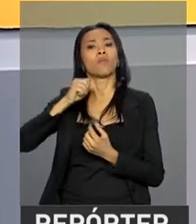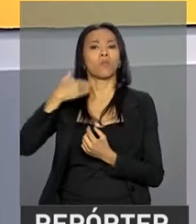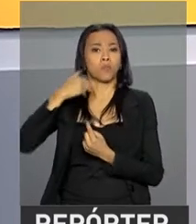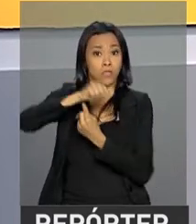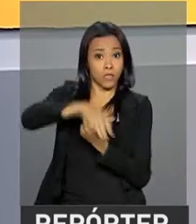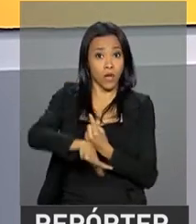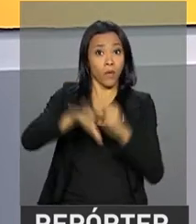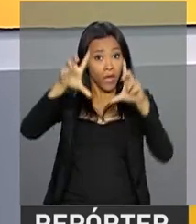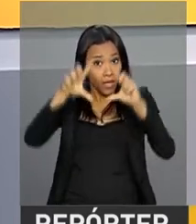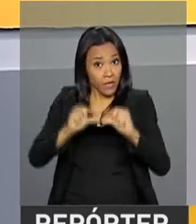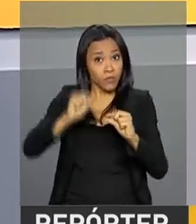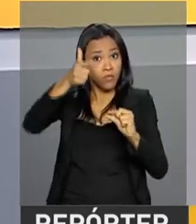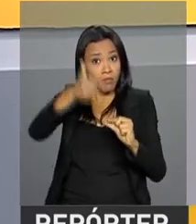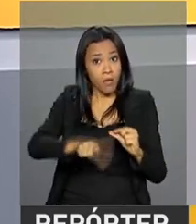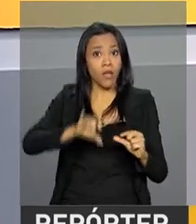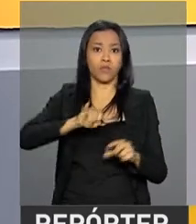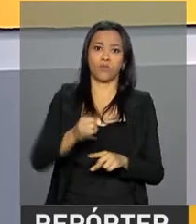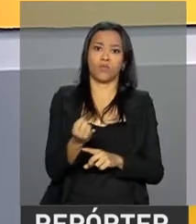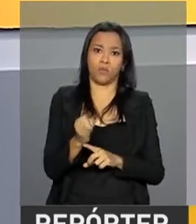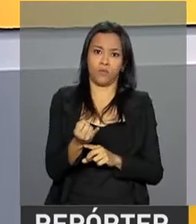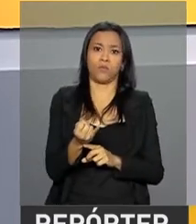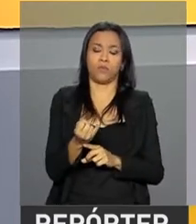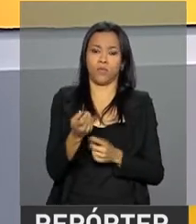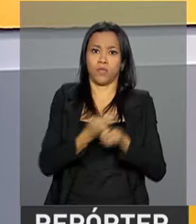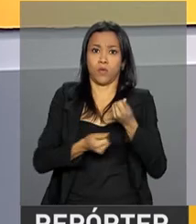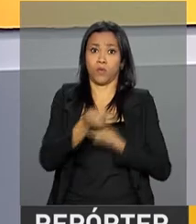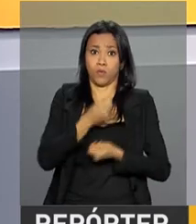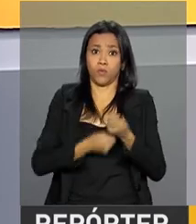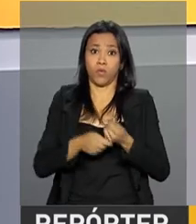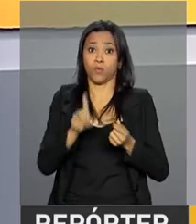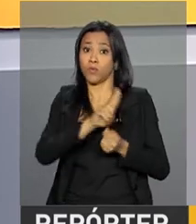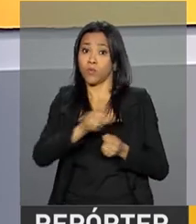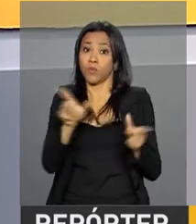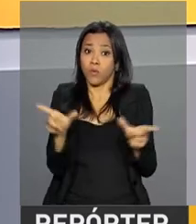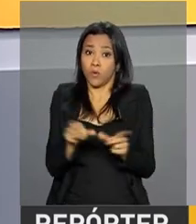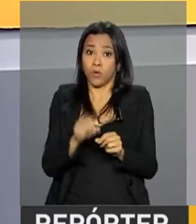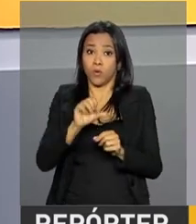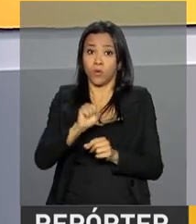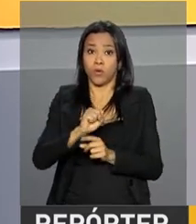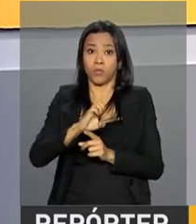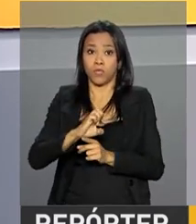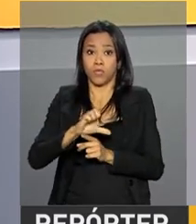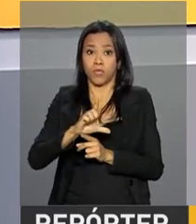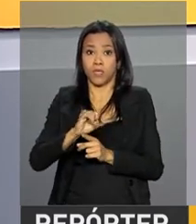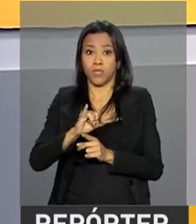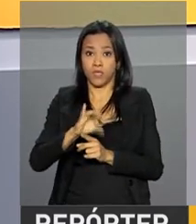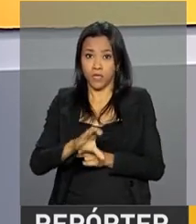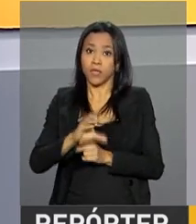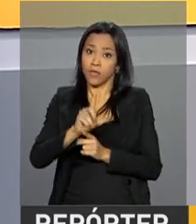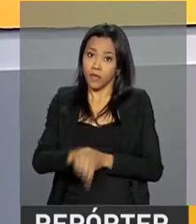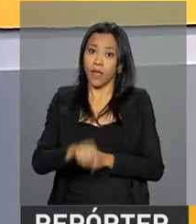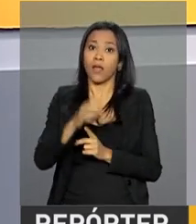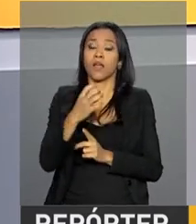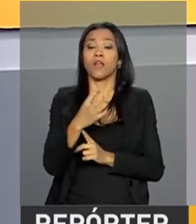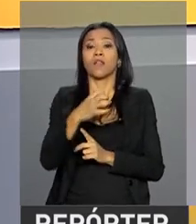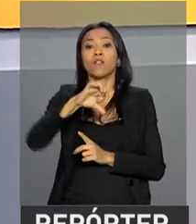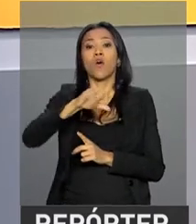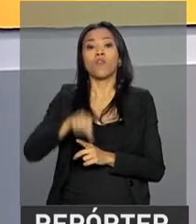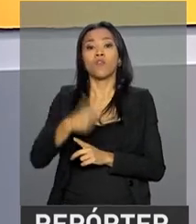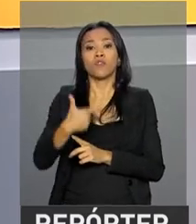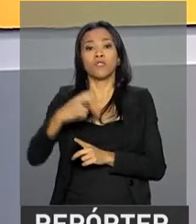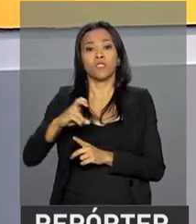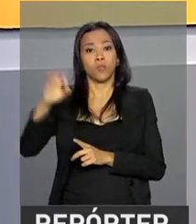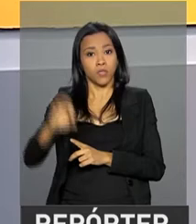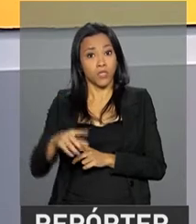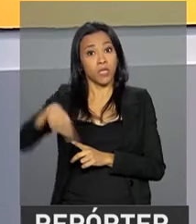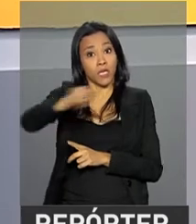vez mais a taxa básica de juros da economia, a Selic, que está em 9,25%. A expectativa do